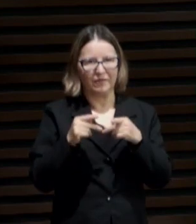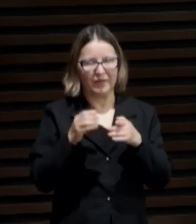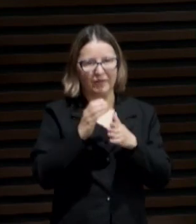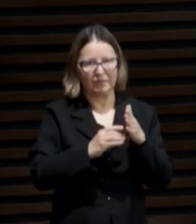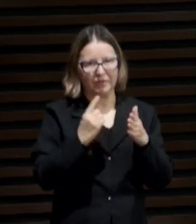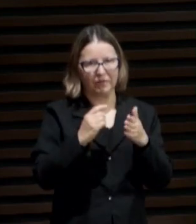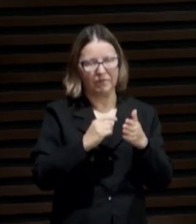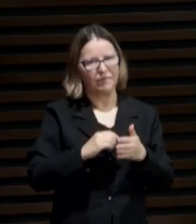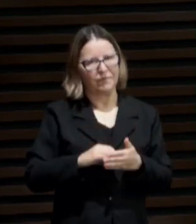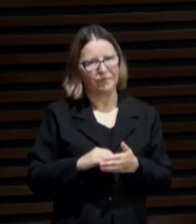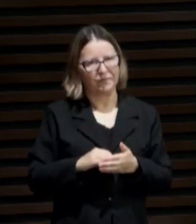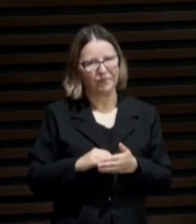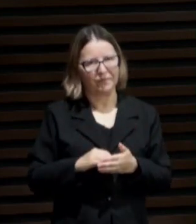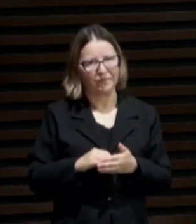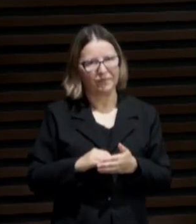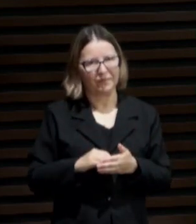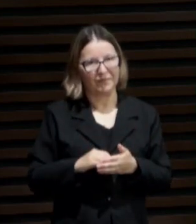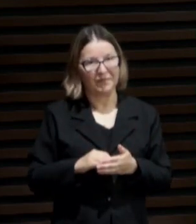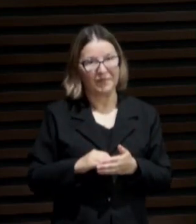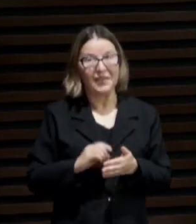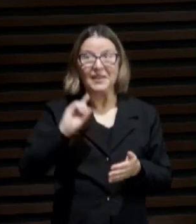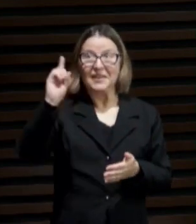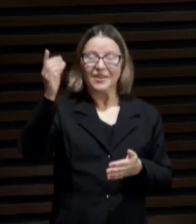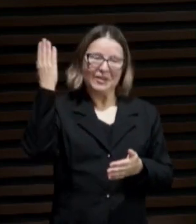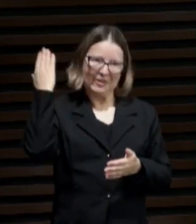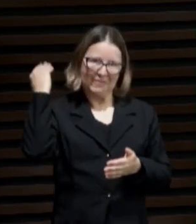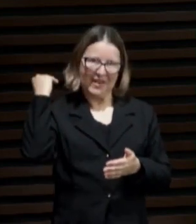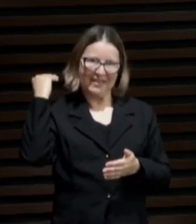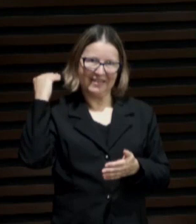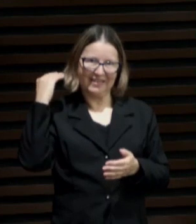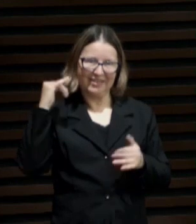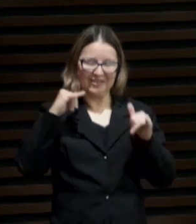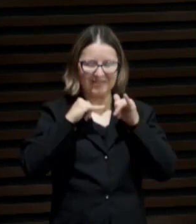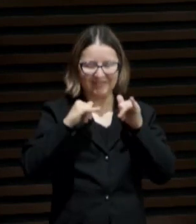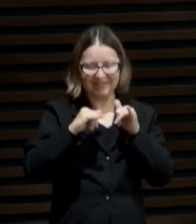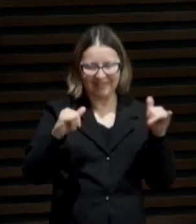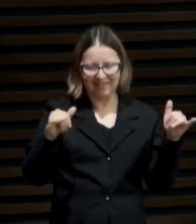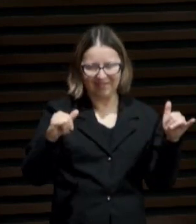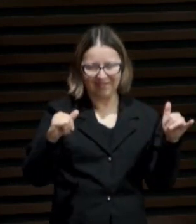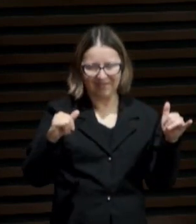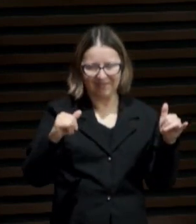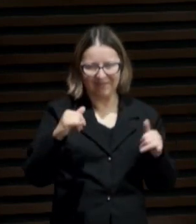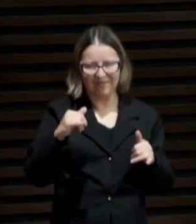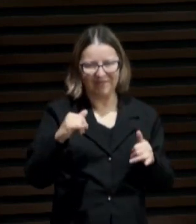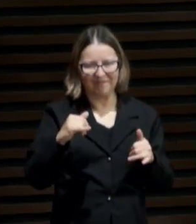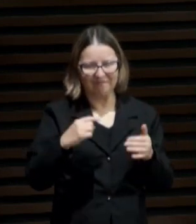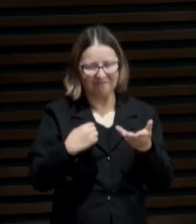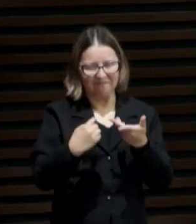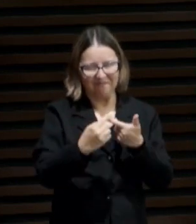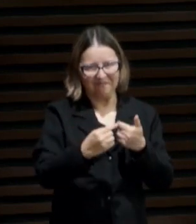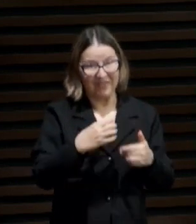maravilhoso. Havendo Deus outrora falado, muitas vezes e de